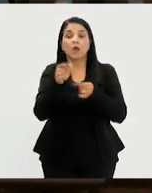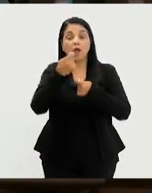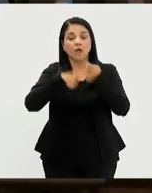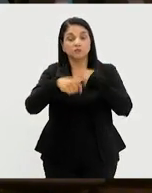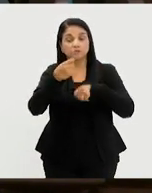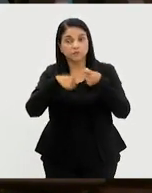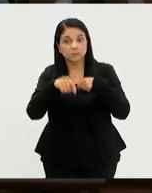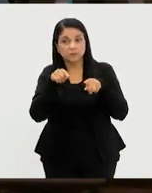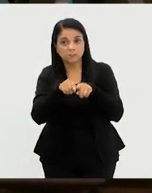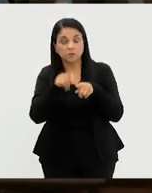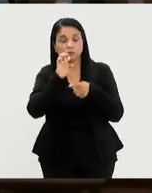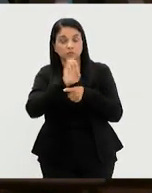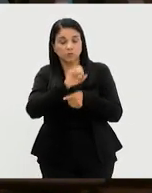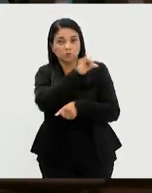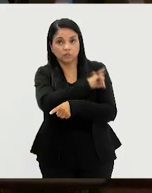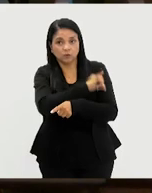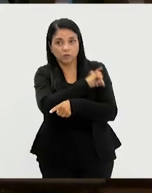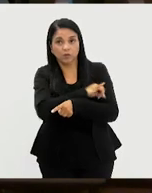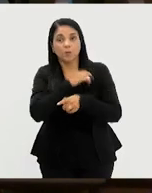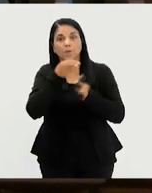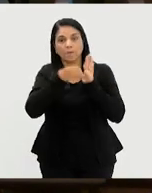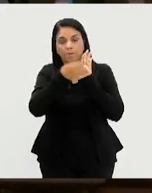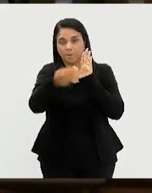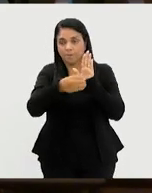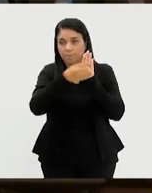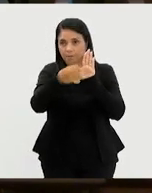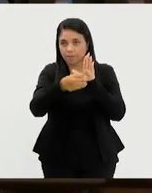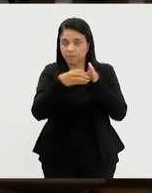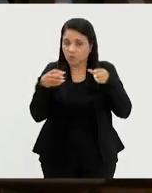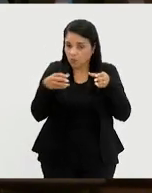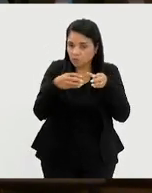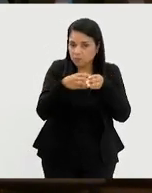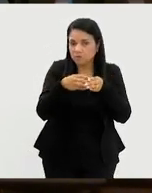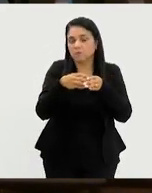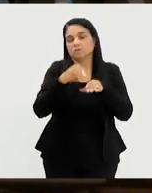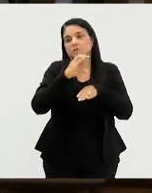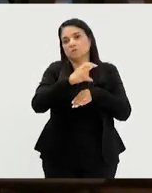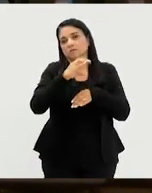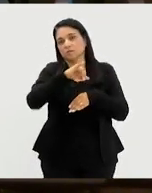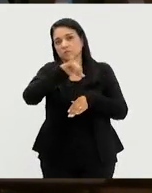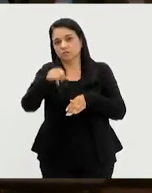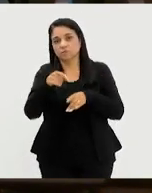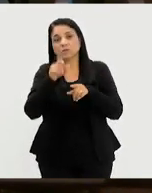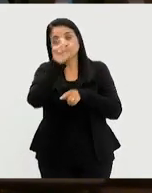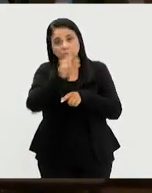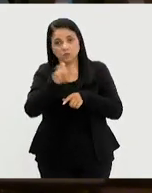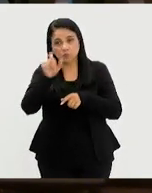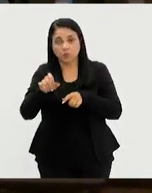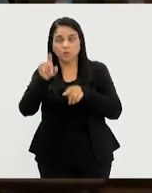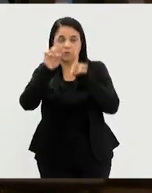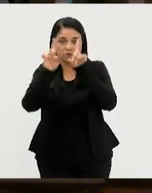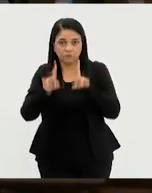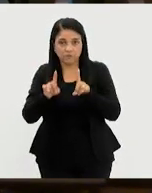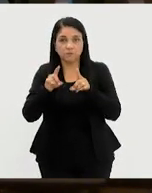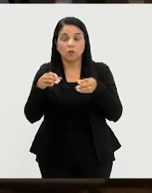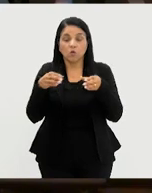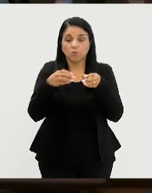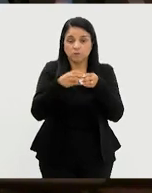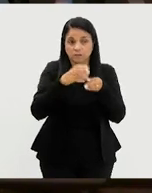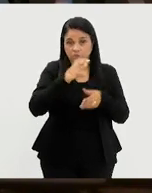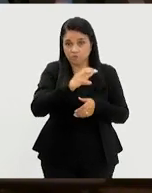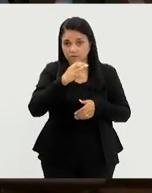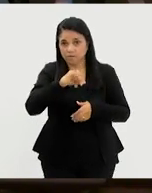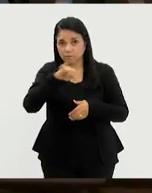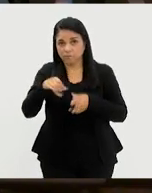indireta do Estado do Rio de Janeiro prendente pareceres das comissões constituição justiça e da pessoa com deficiência pela constituição de justiça para emitir